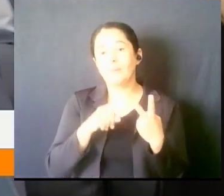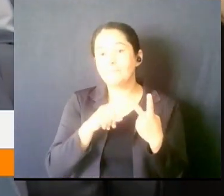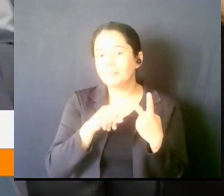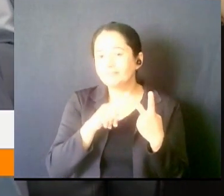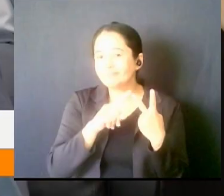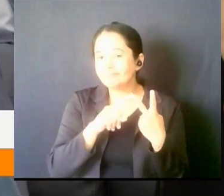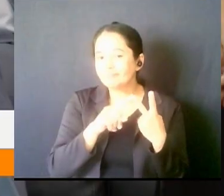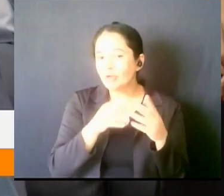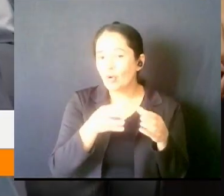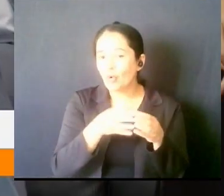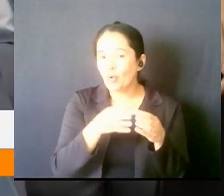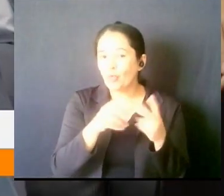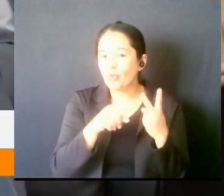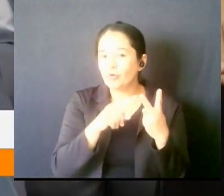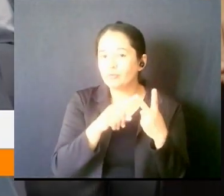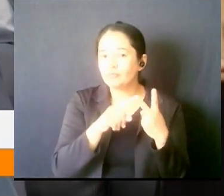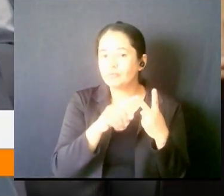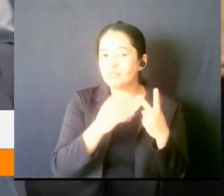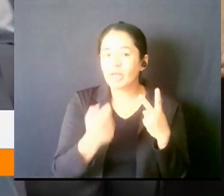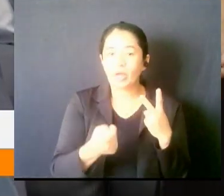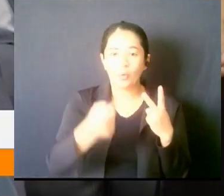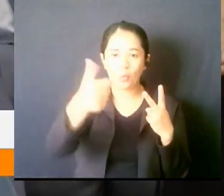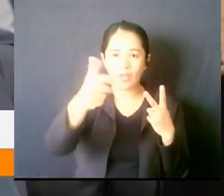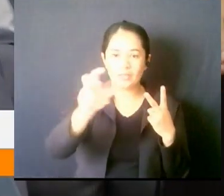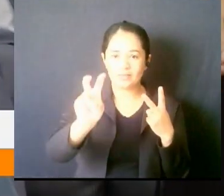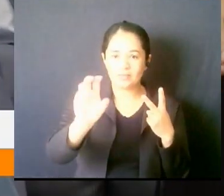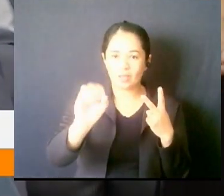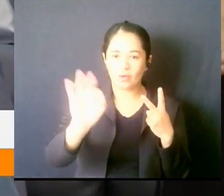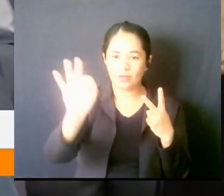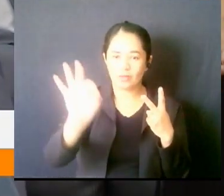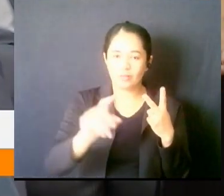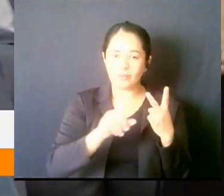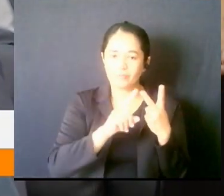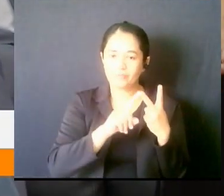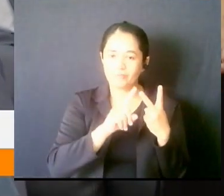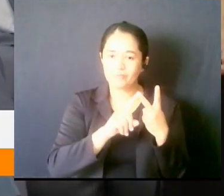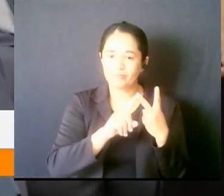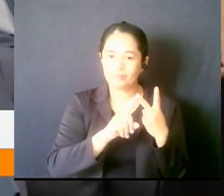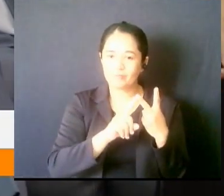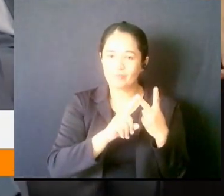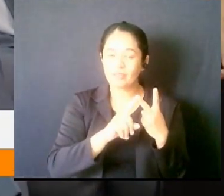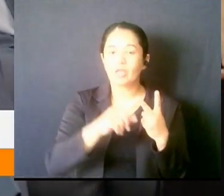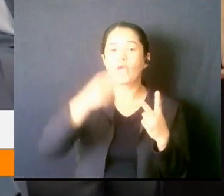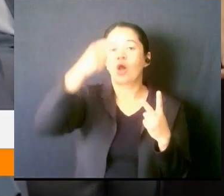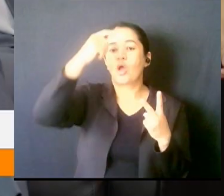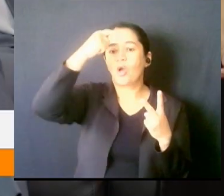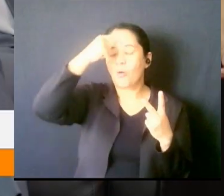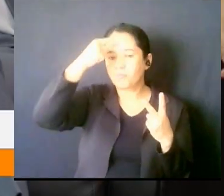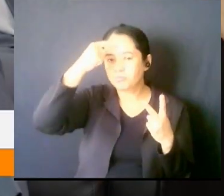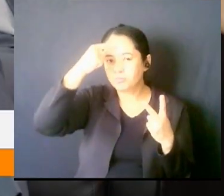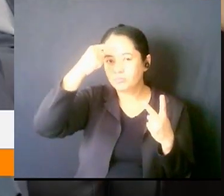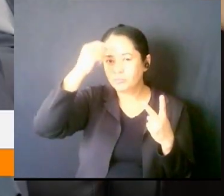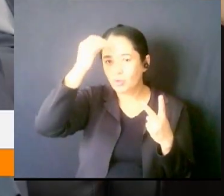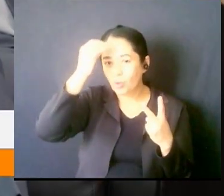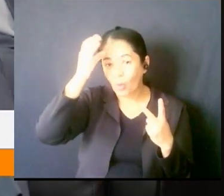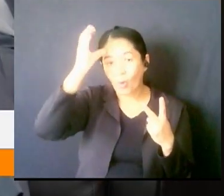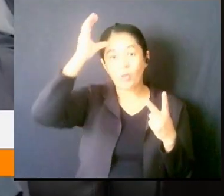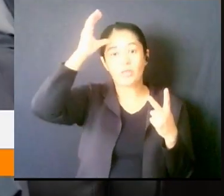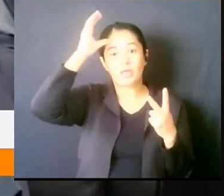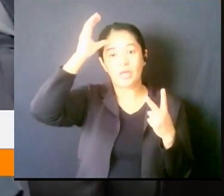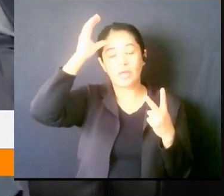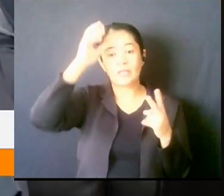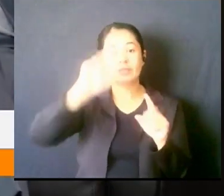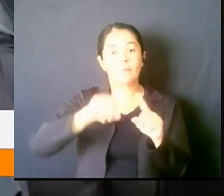quase 50% das adolescentes que ou tem conhecimento e não usam métodos